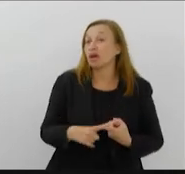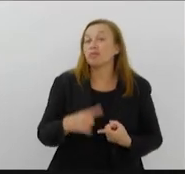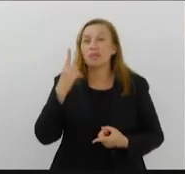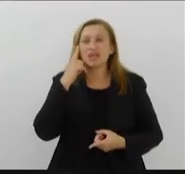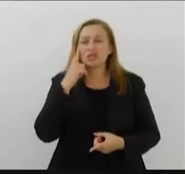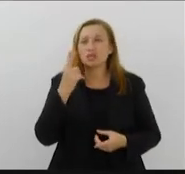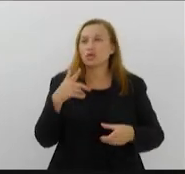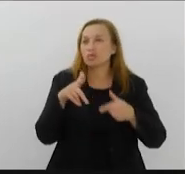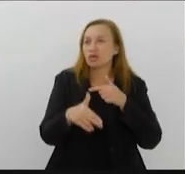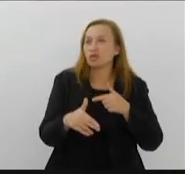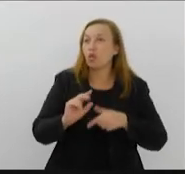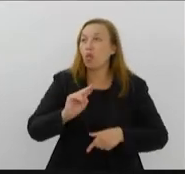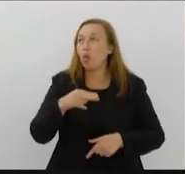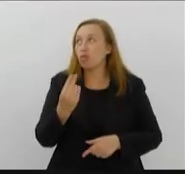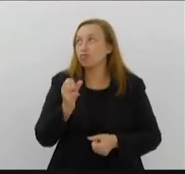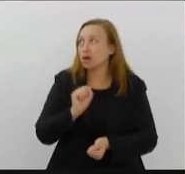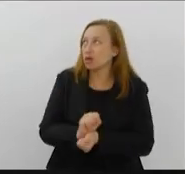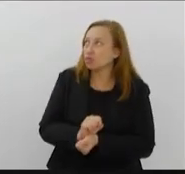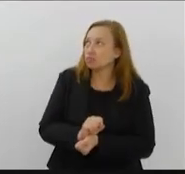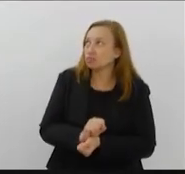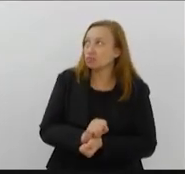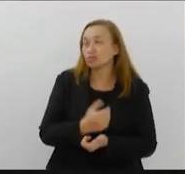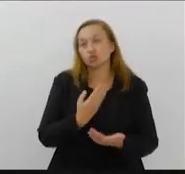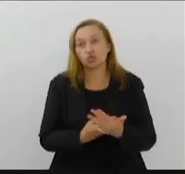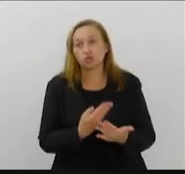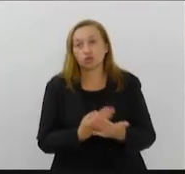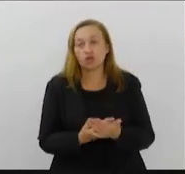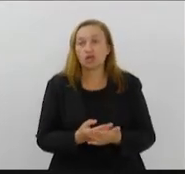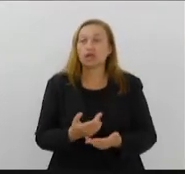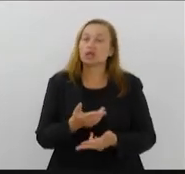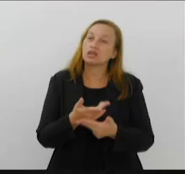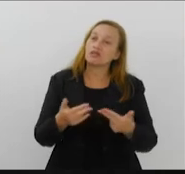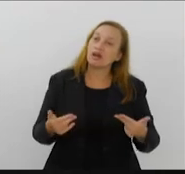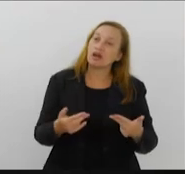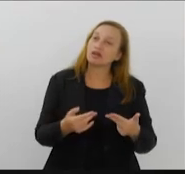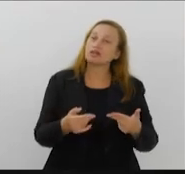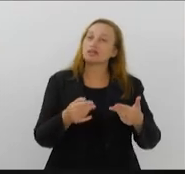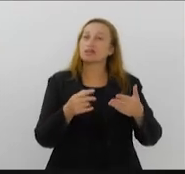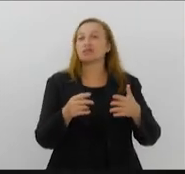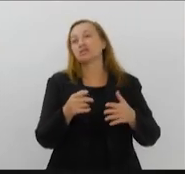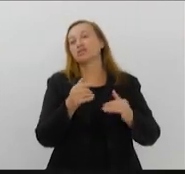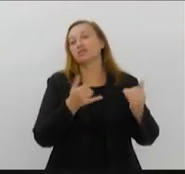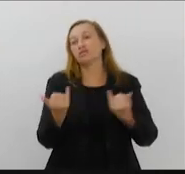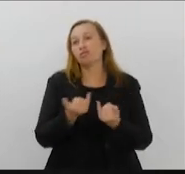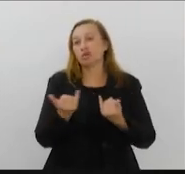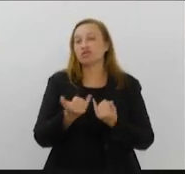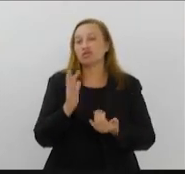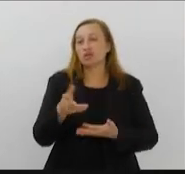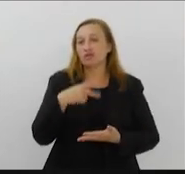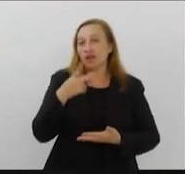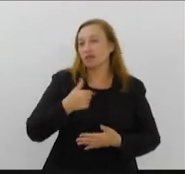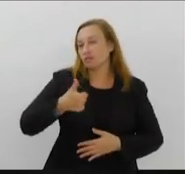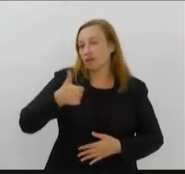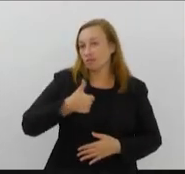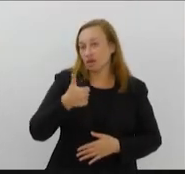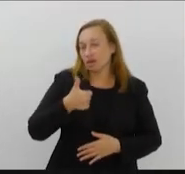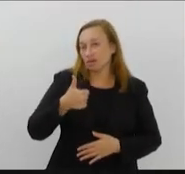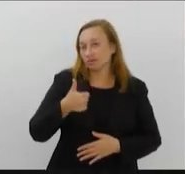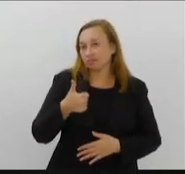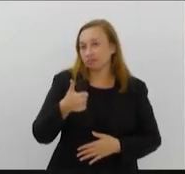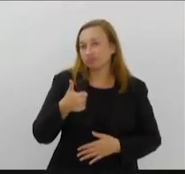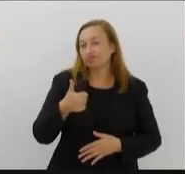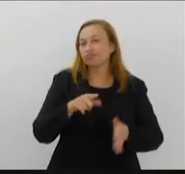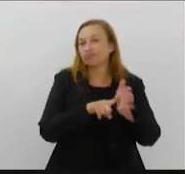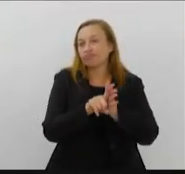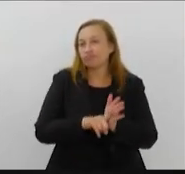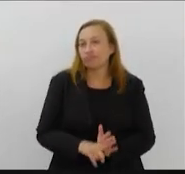pensou, interrompeu, por que que parou de estudar? E a gente tem algumas causas que já foram faladas por diversas pessoas aqui. Bom, a primeira que aparece na